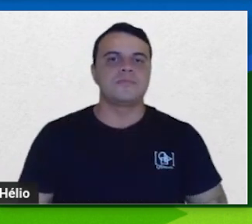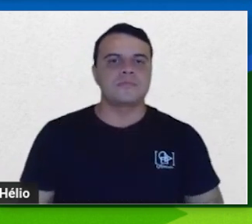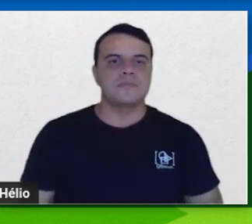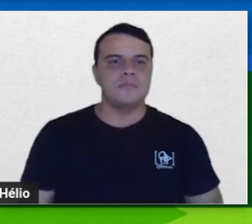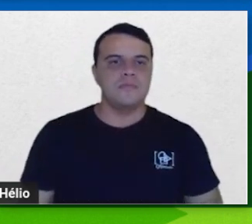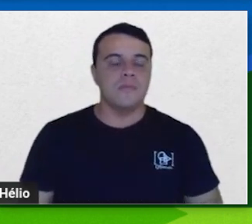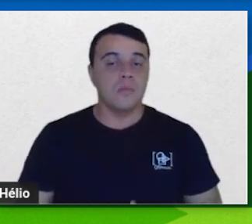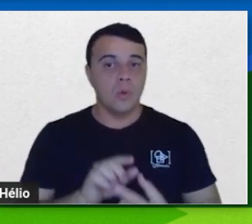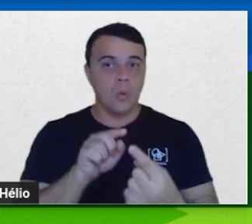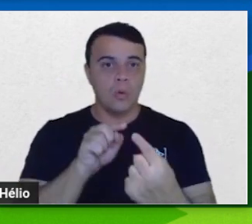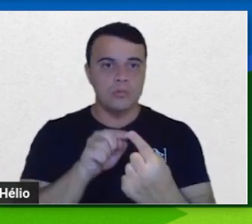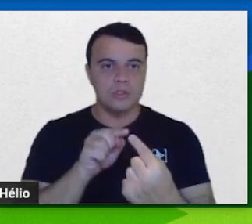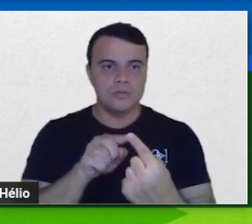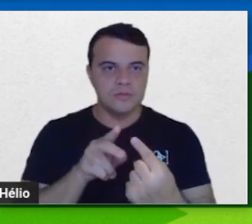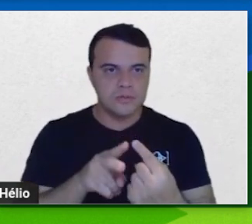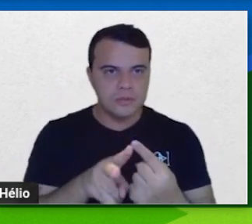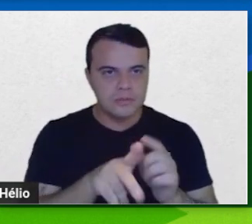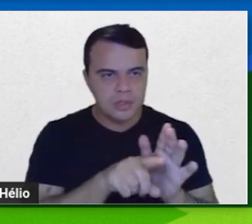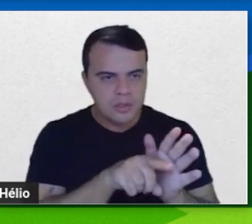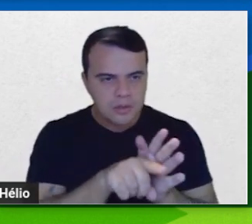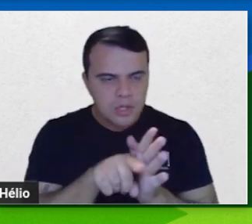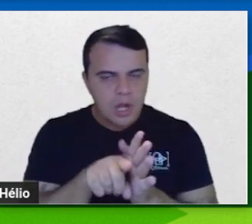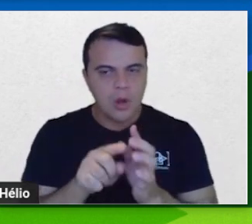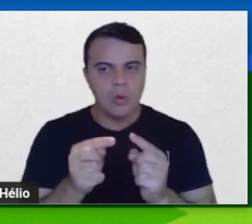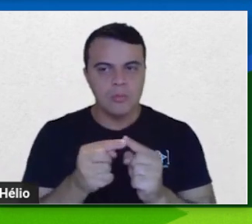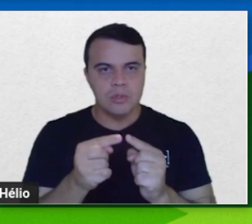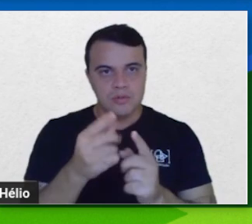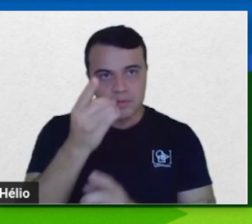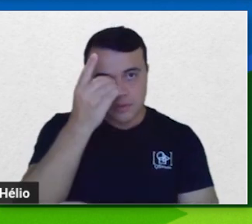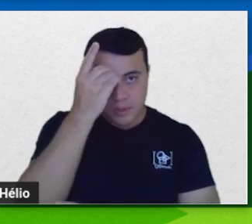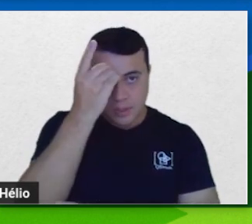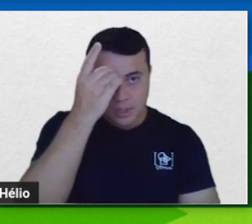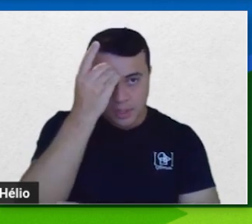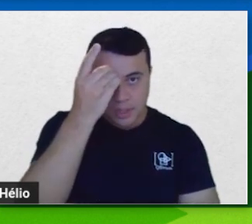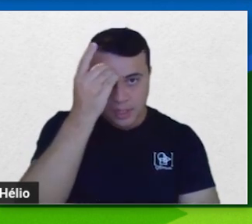O objetivo é investigar causas, elaborar